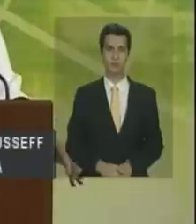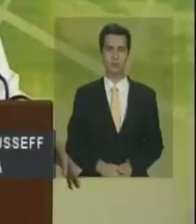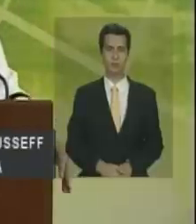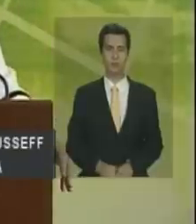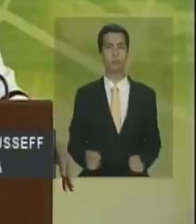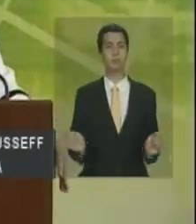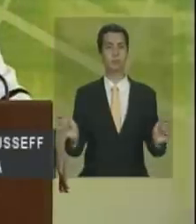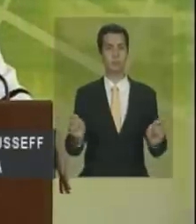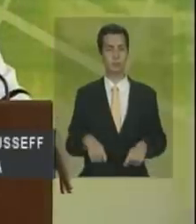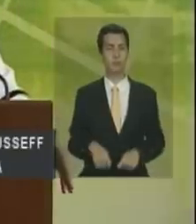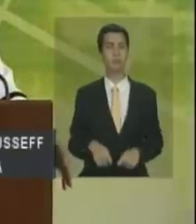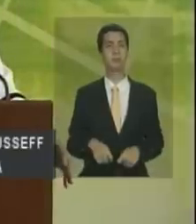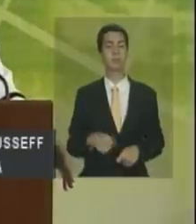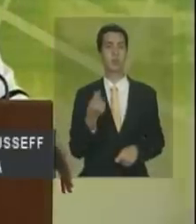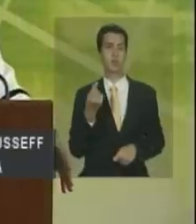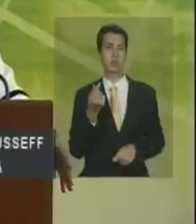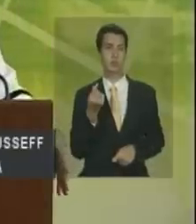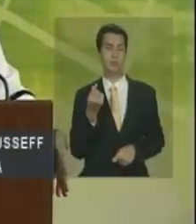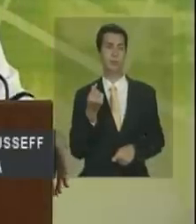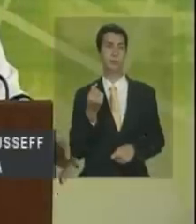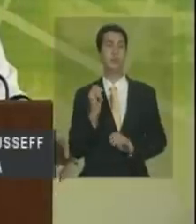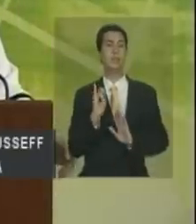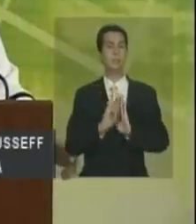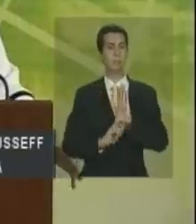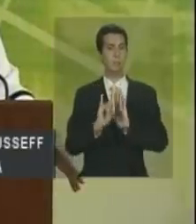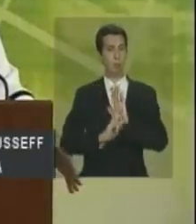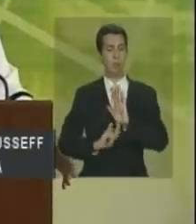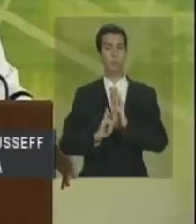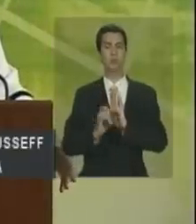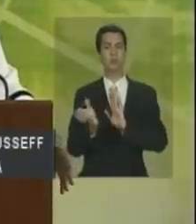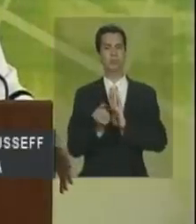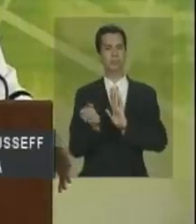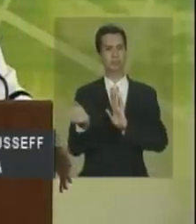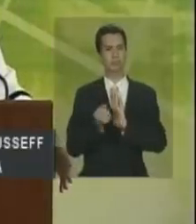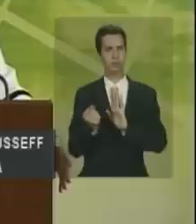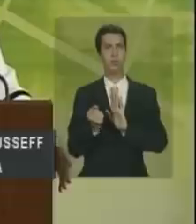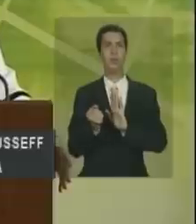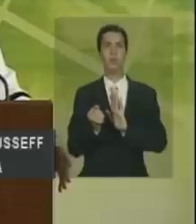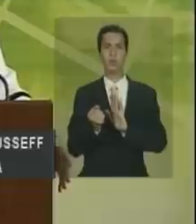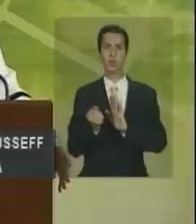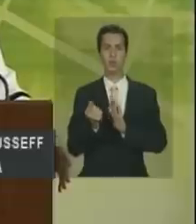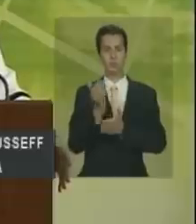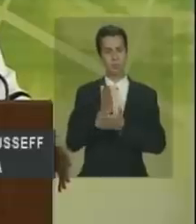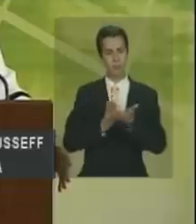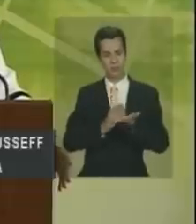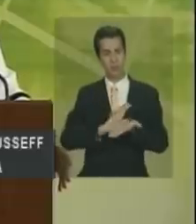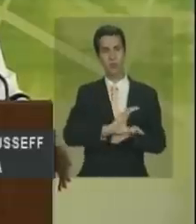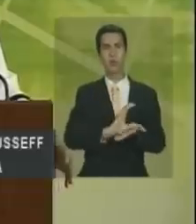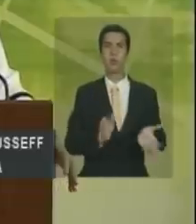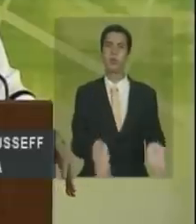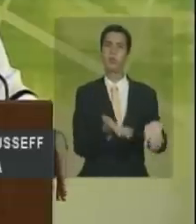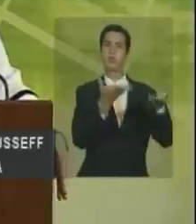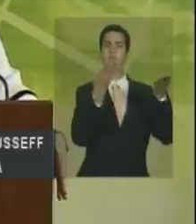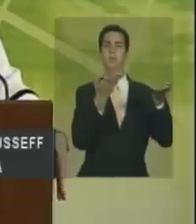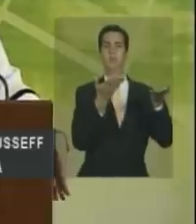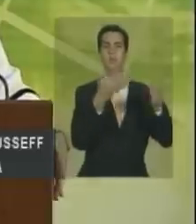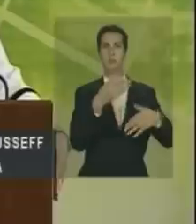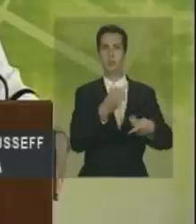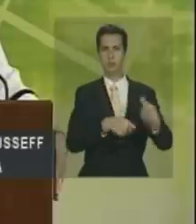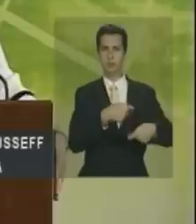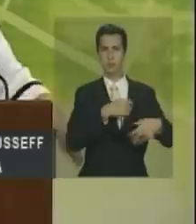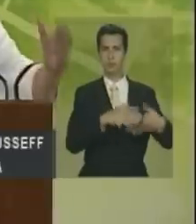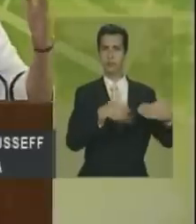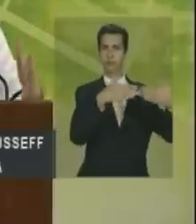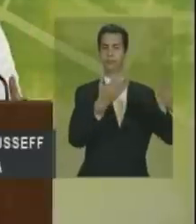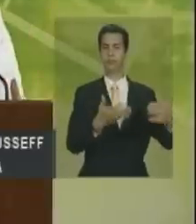concentrar parte da arrecadação para estimular a economia a continuar crescendo. É o que estamos fazendo